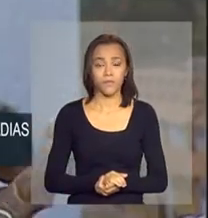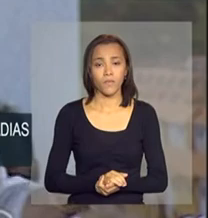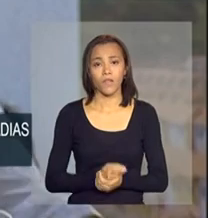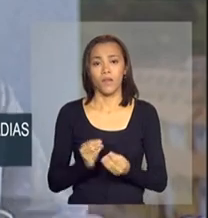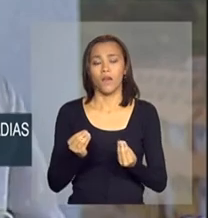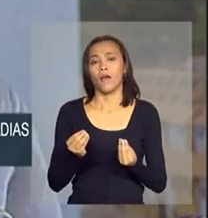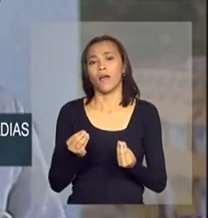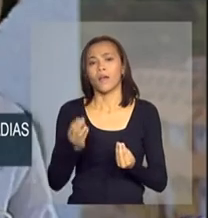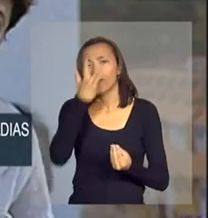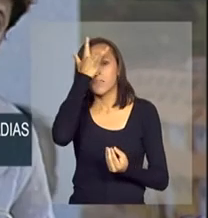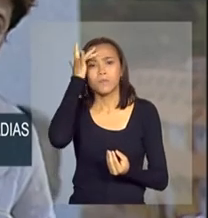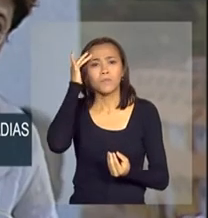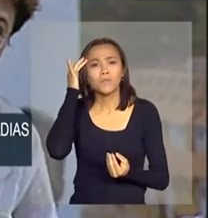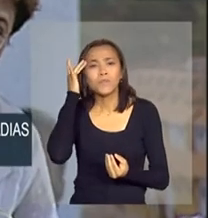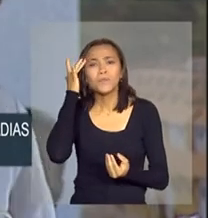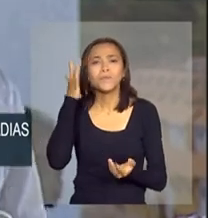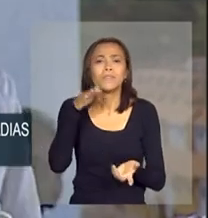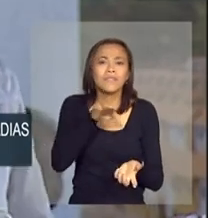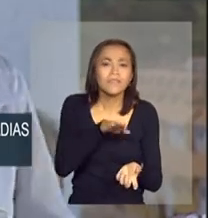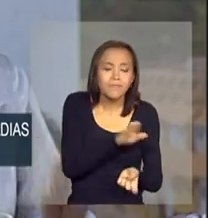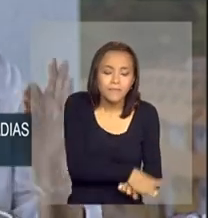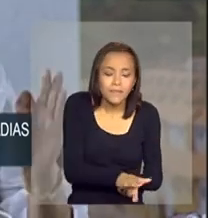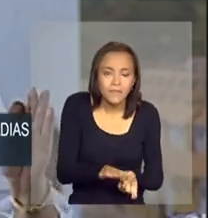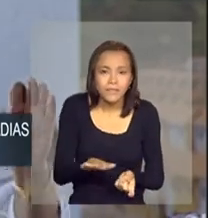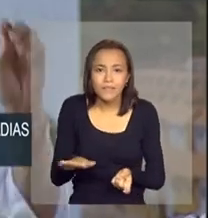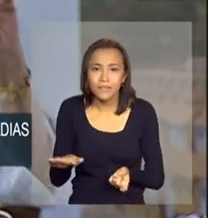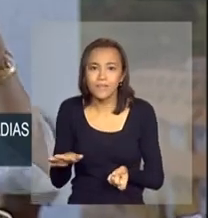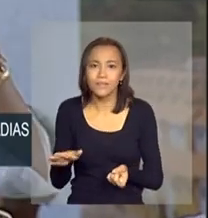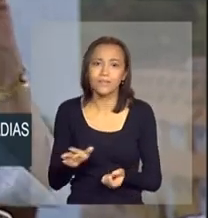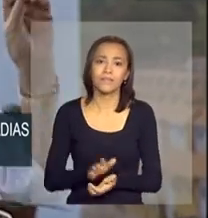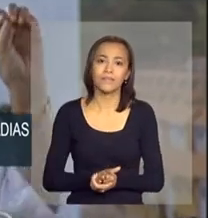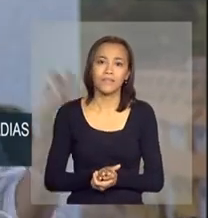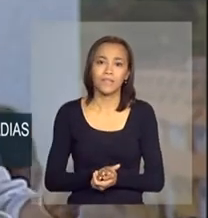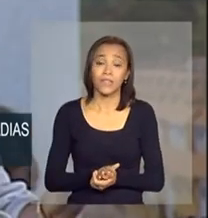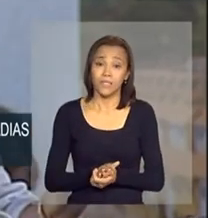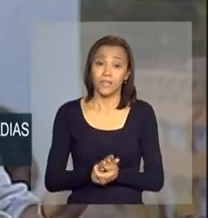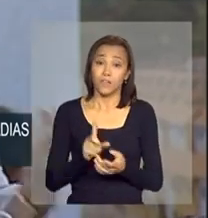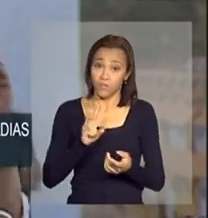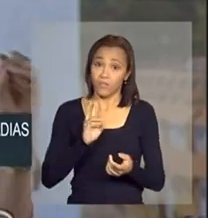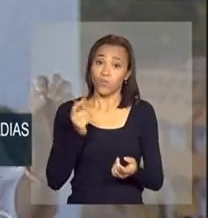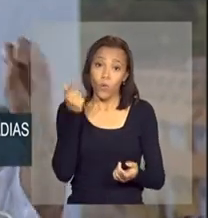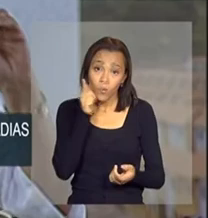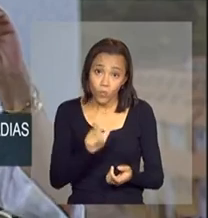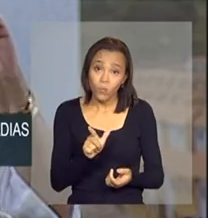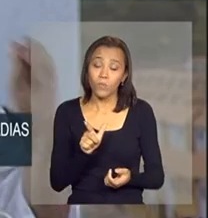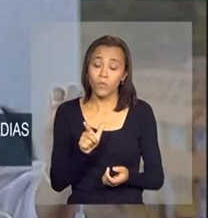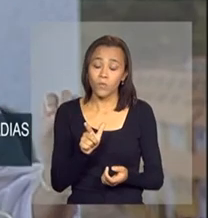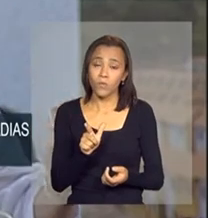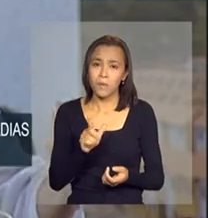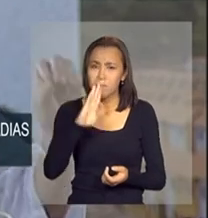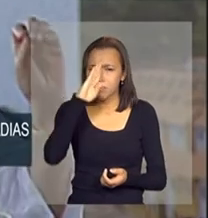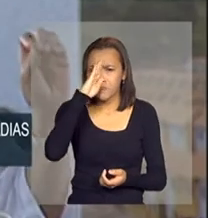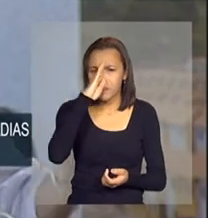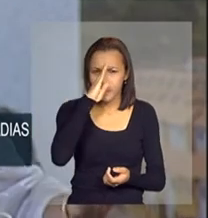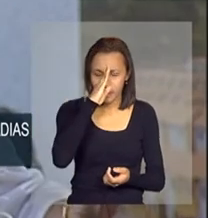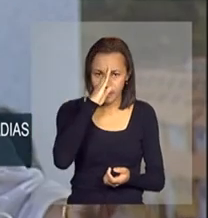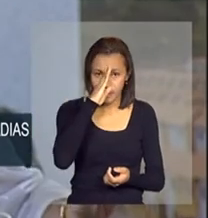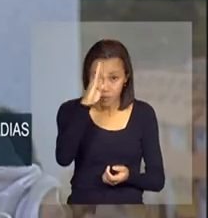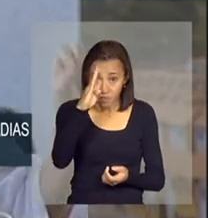o ou seja aquelas pessoinha pequenininha é for para elas principalmente